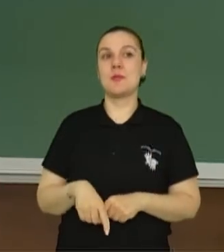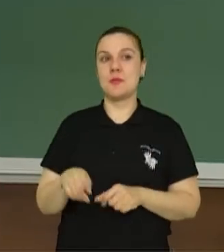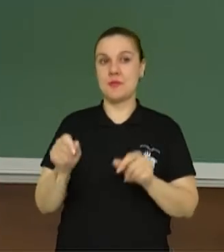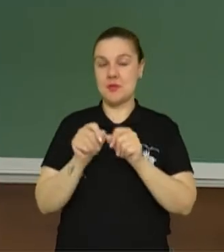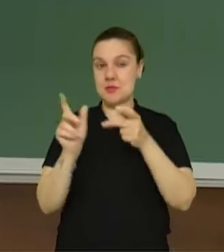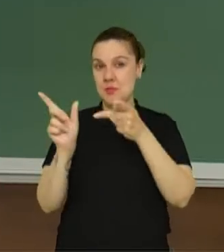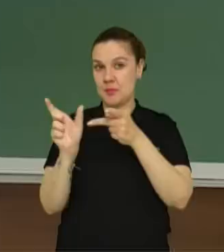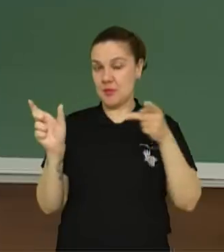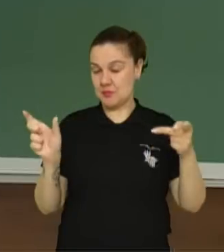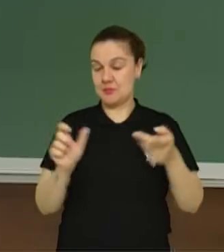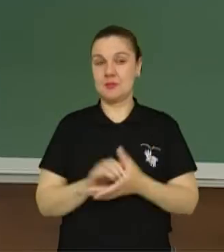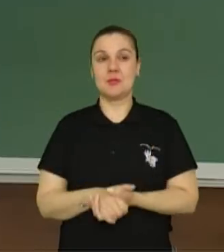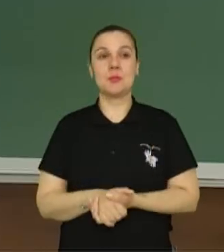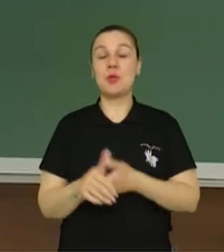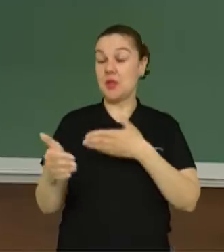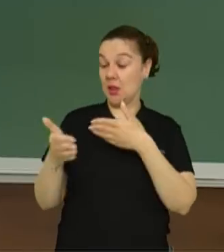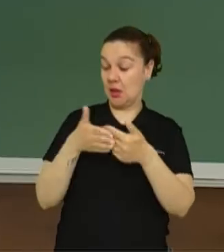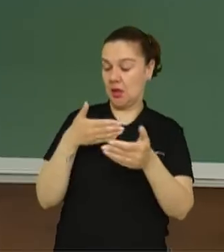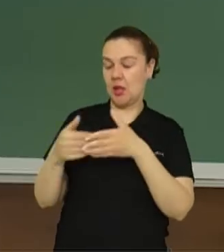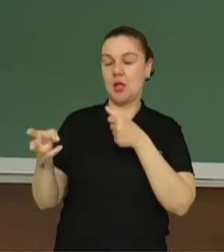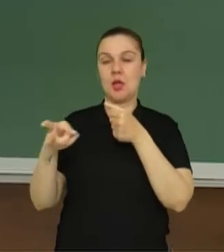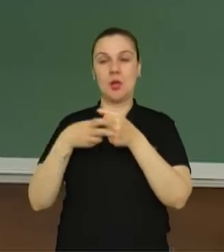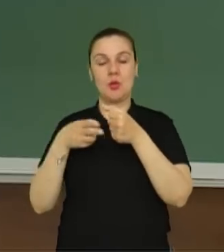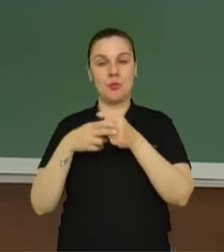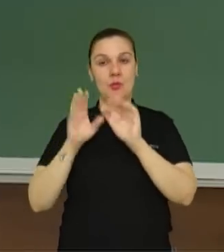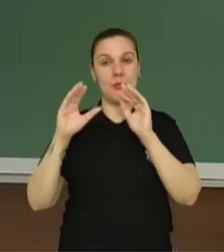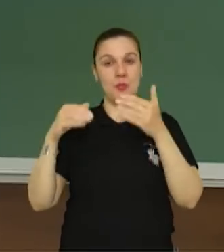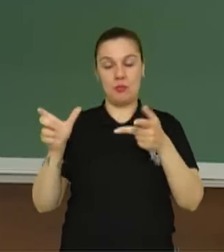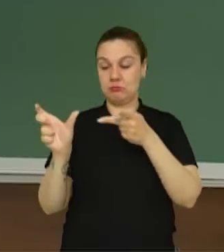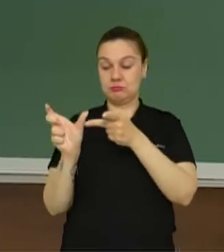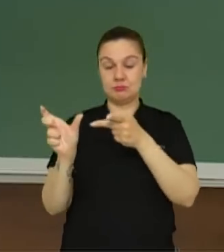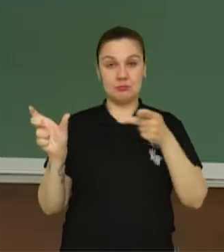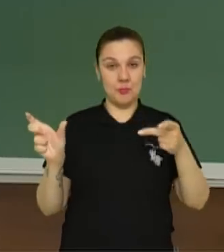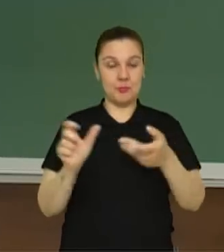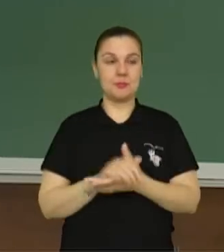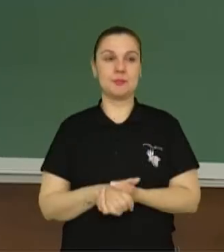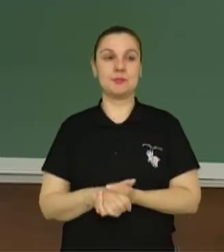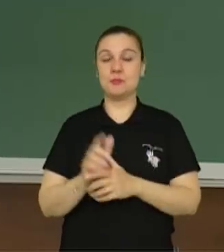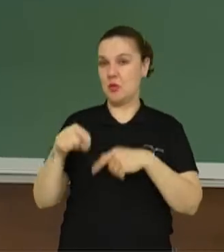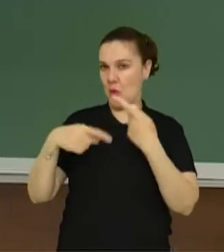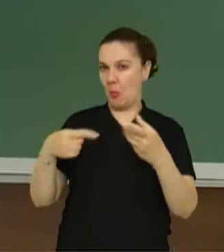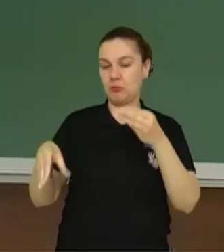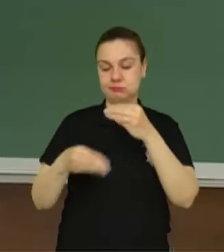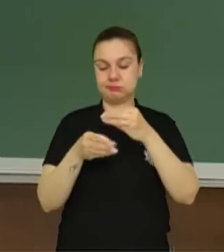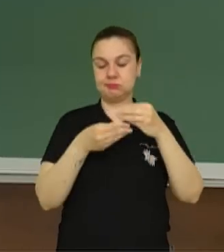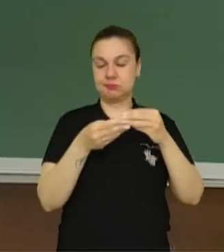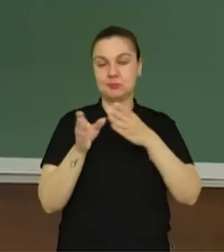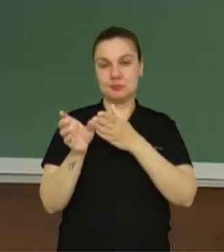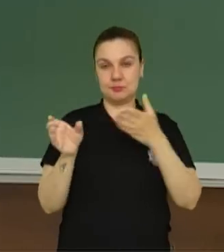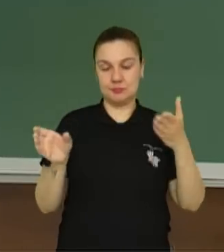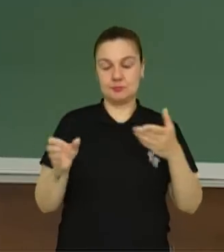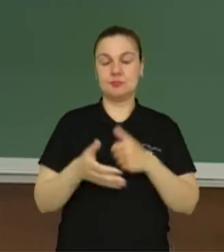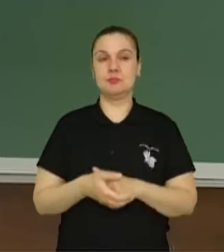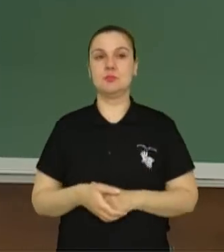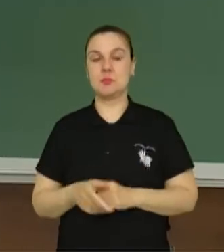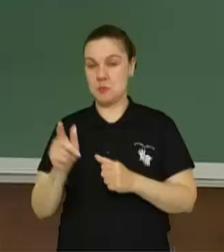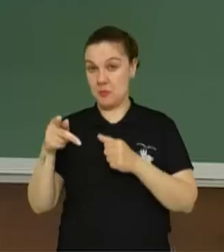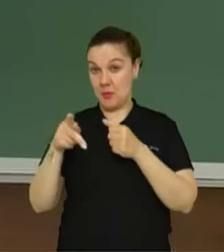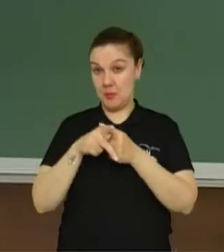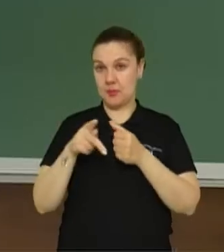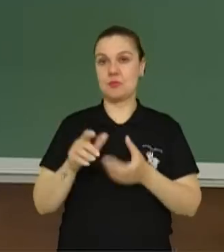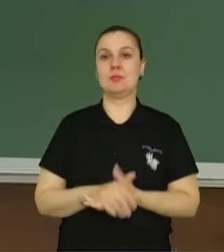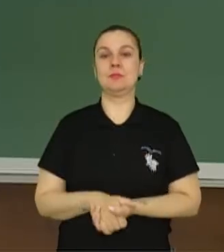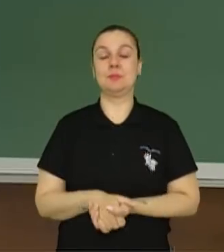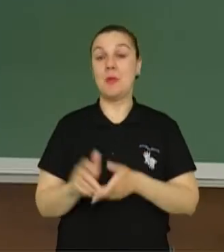forma o predicado. Então, tanto o verbo quanto o que vem após o verbo, ou seja, os complementos, também serão